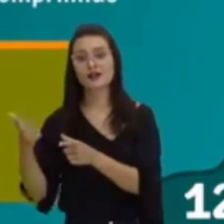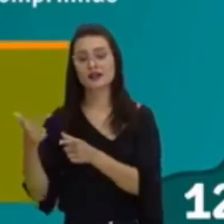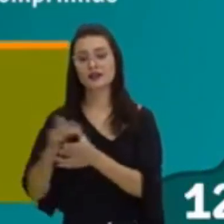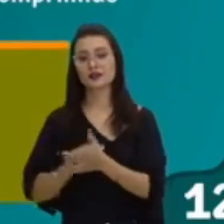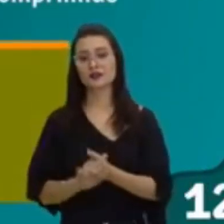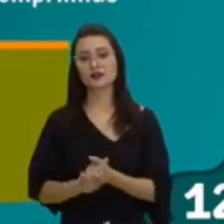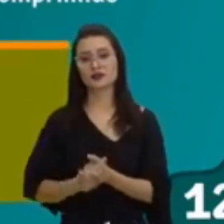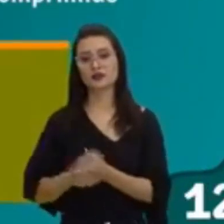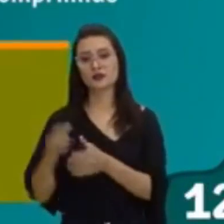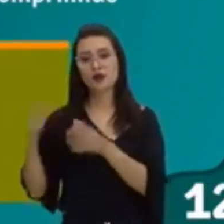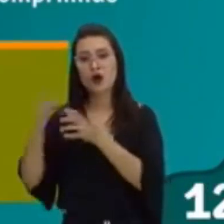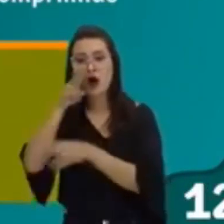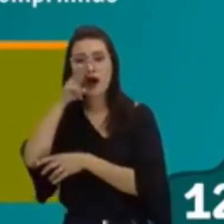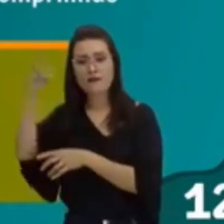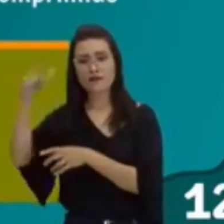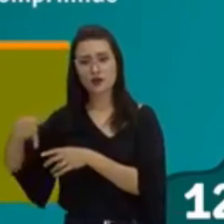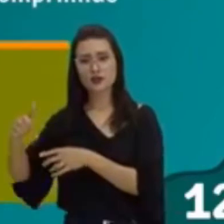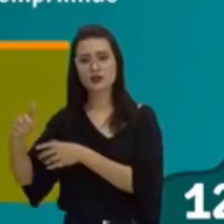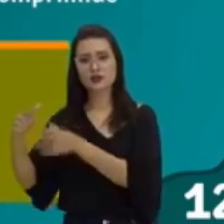30,